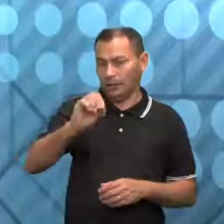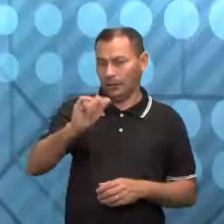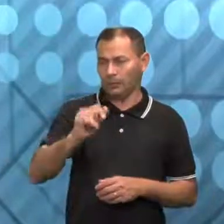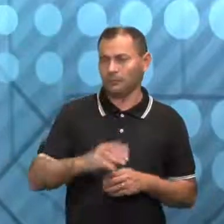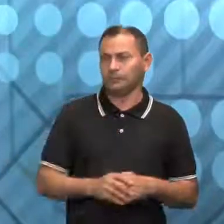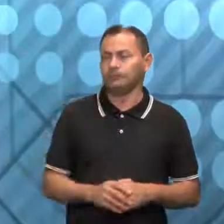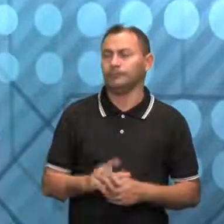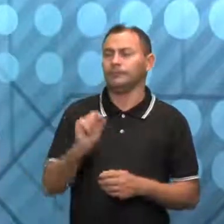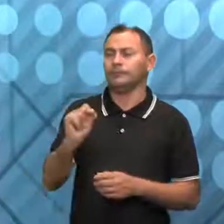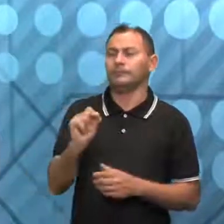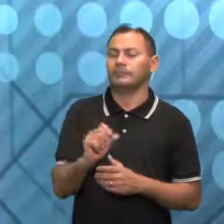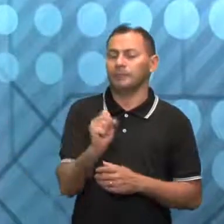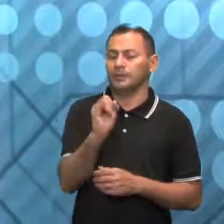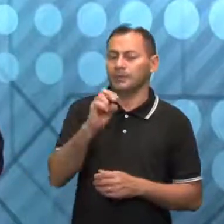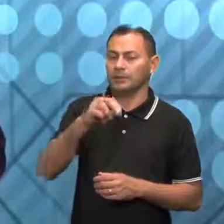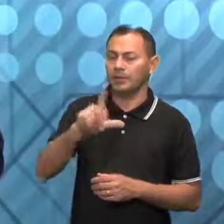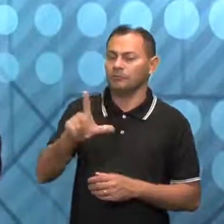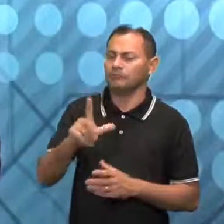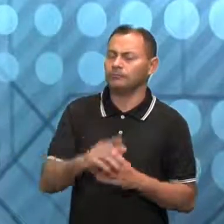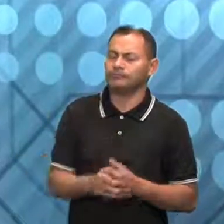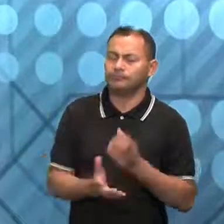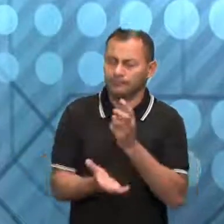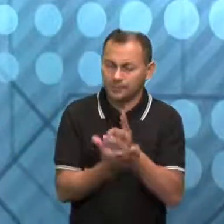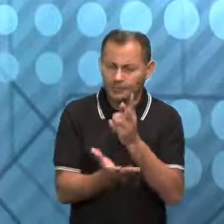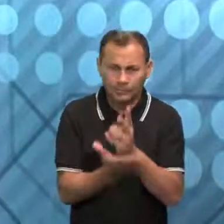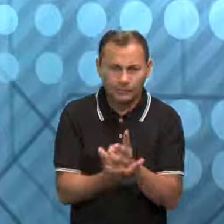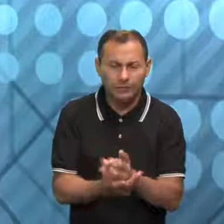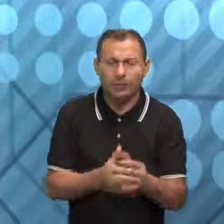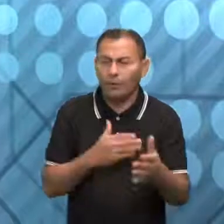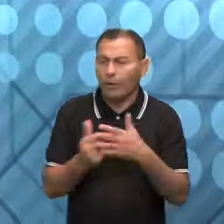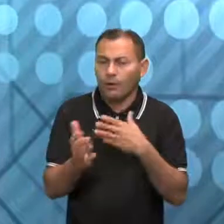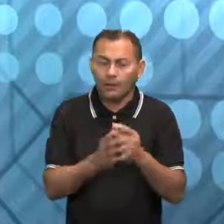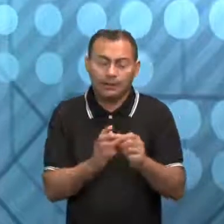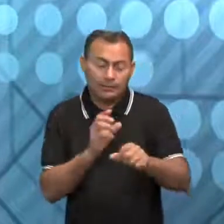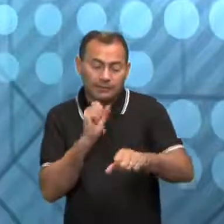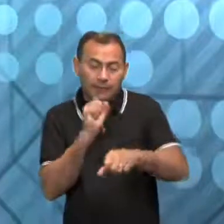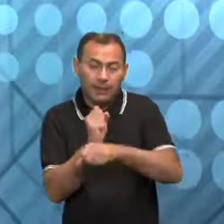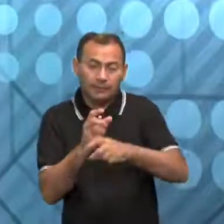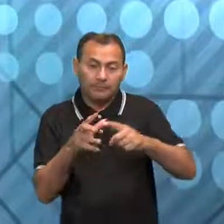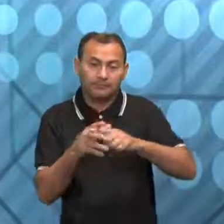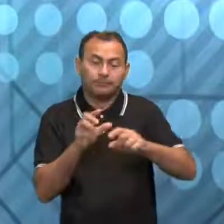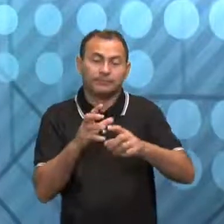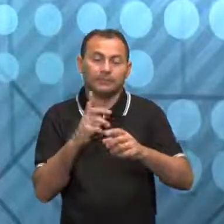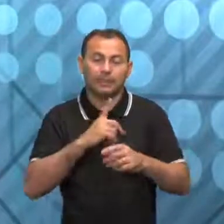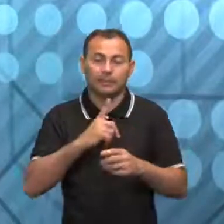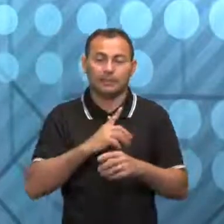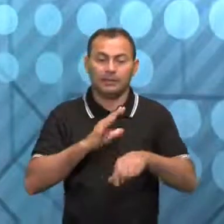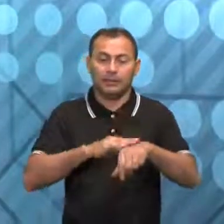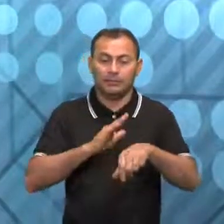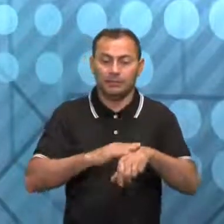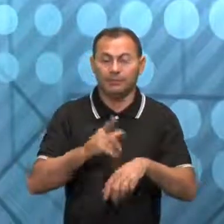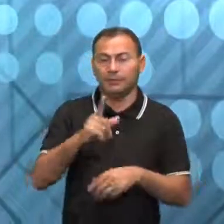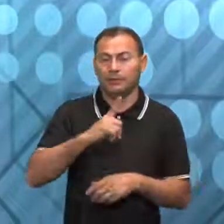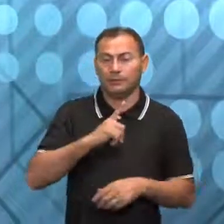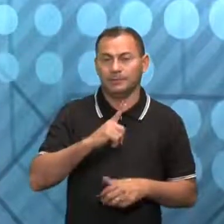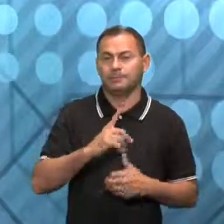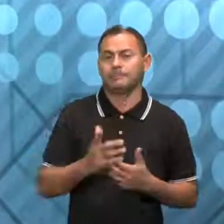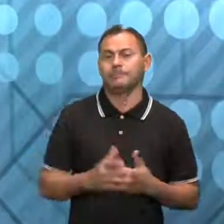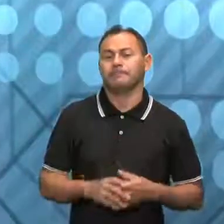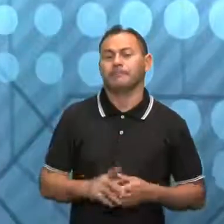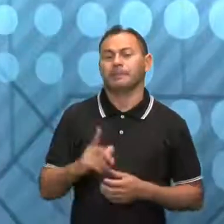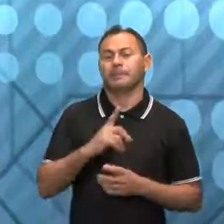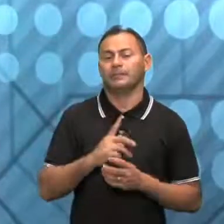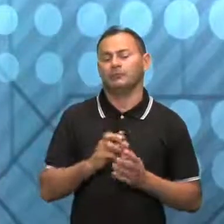Domínio analógico, que é aquele sinal que é contínuo. Qualquer intervalo de frequência que você pegue, intervalo de tempo que você pegue, ele